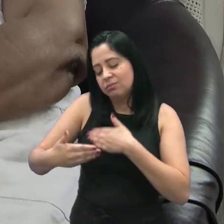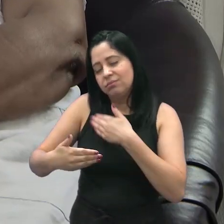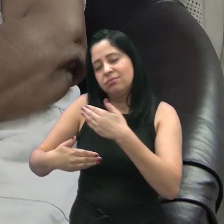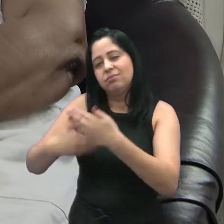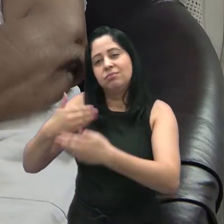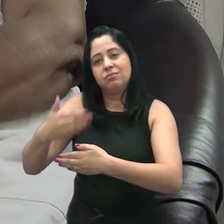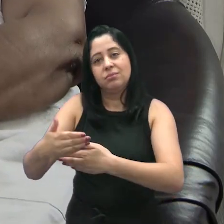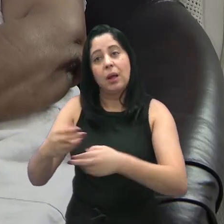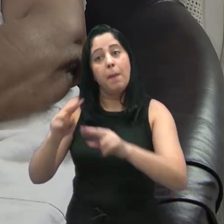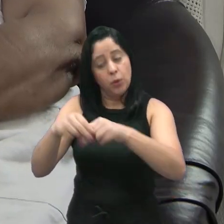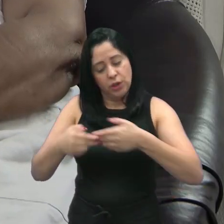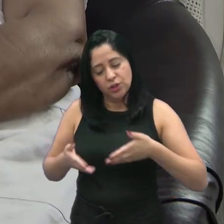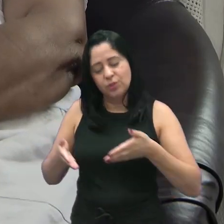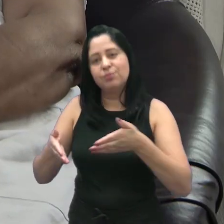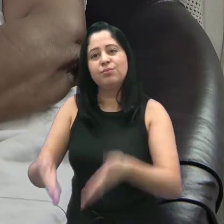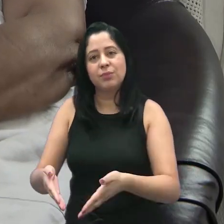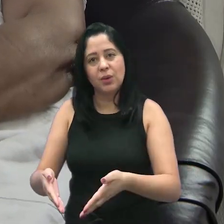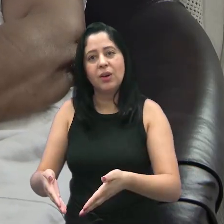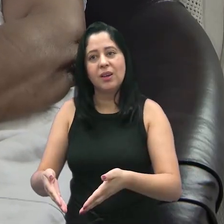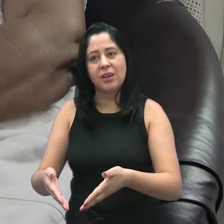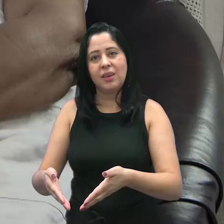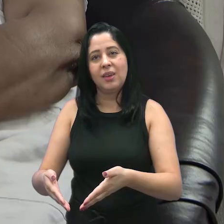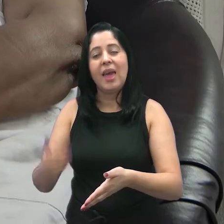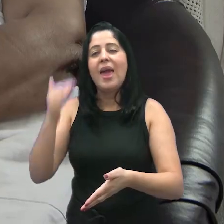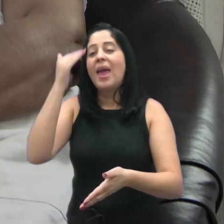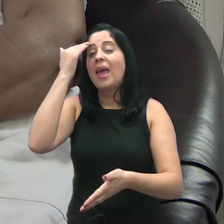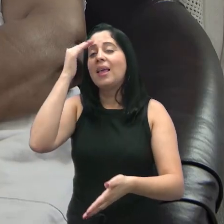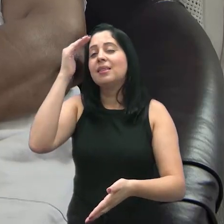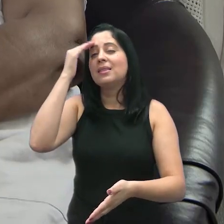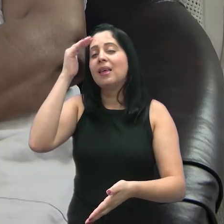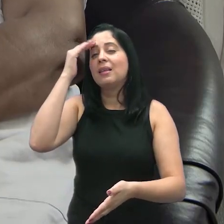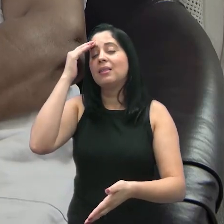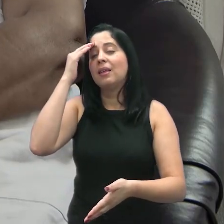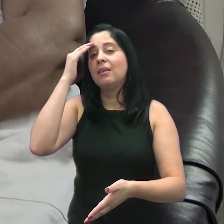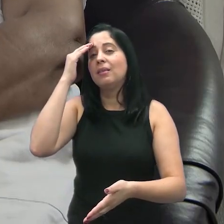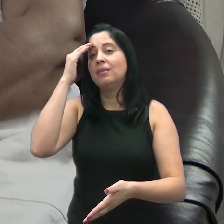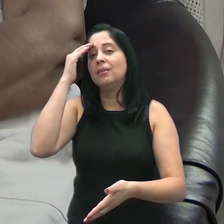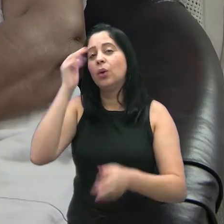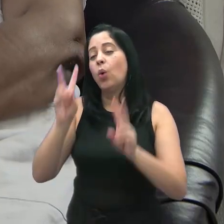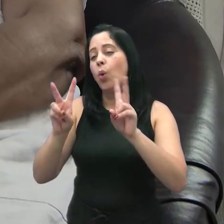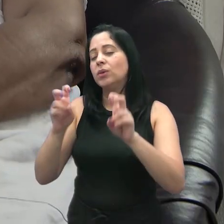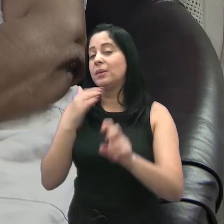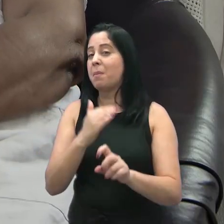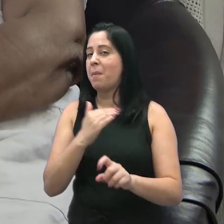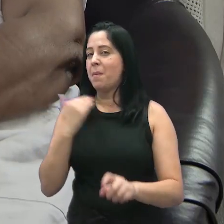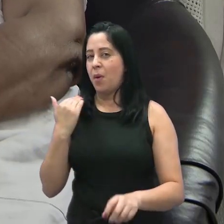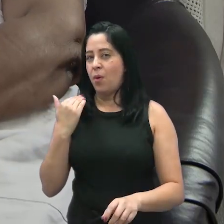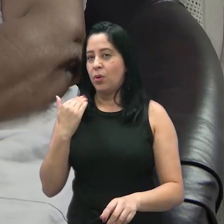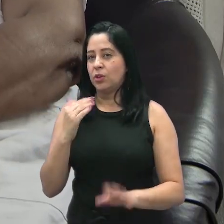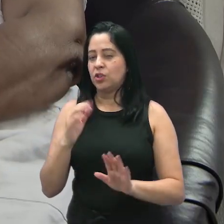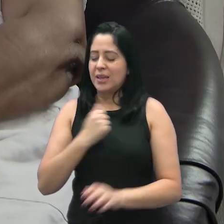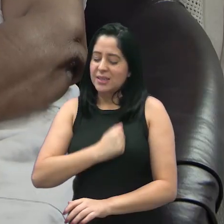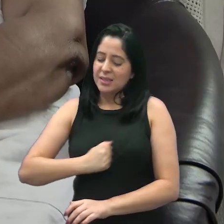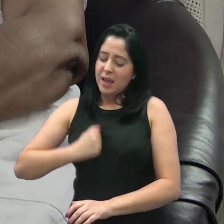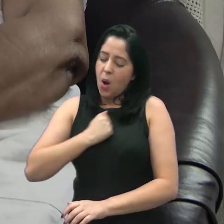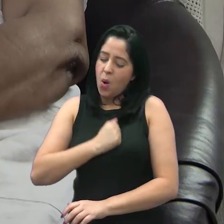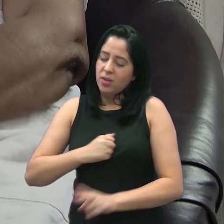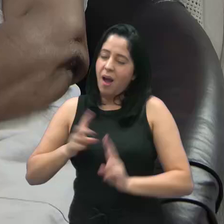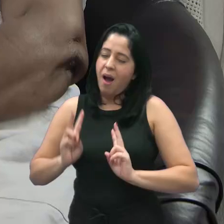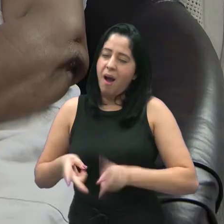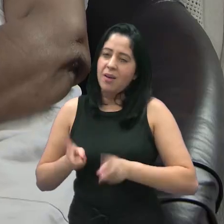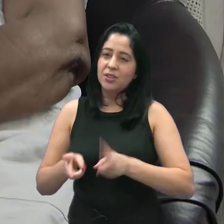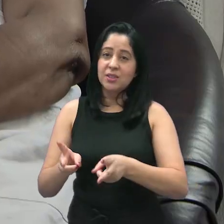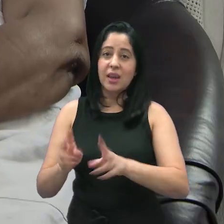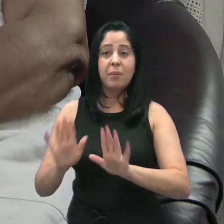eu achei abrigo, entender melhor a perda, saber que a saudade é para sempre, mas que